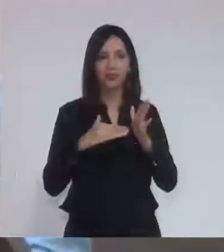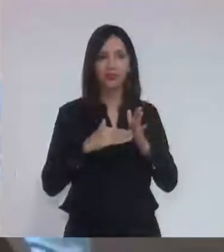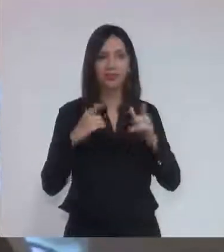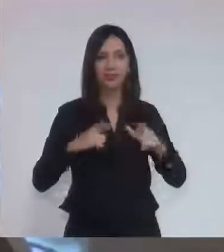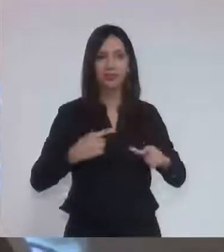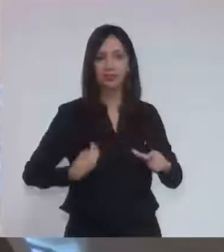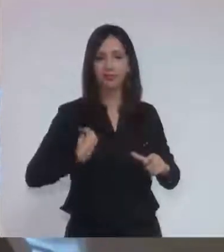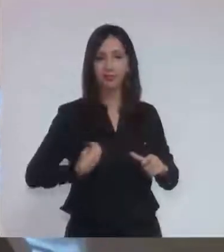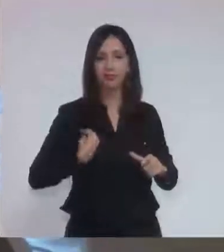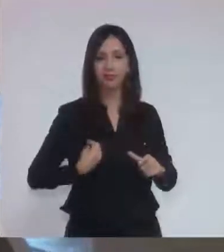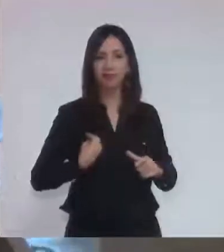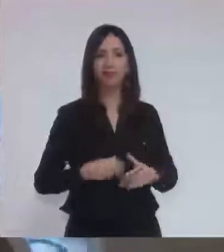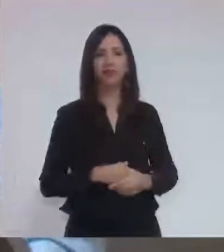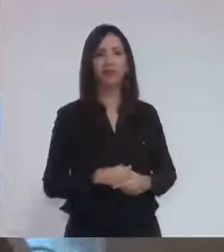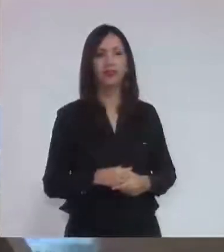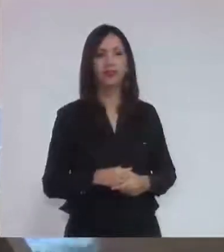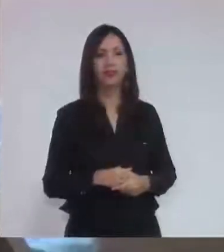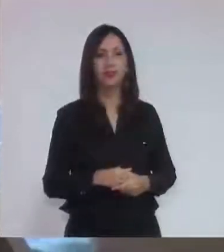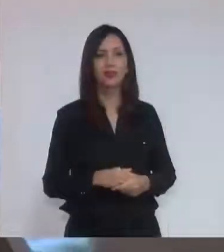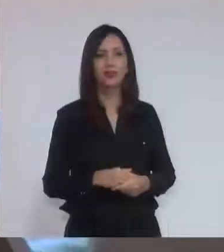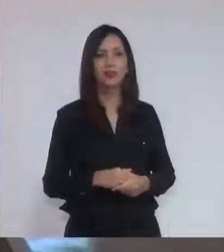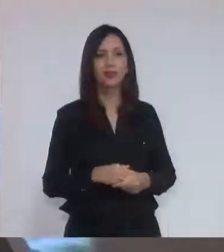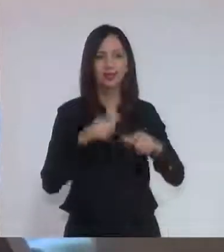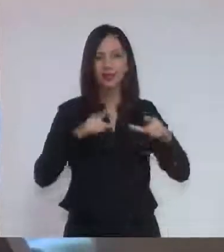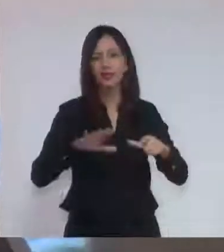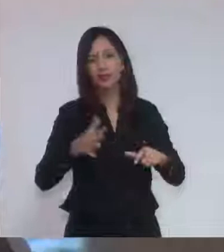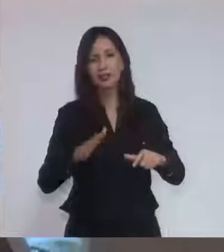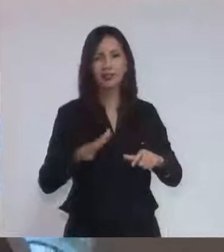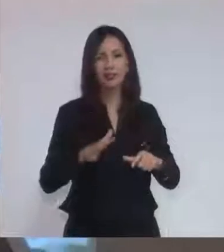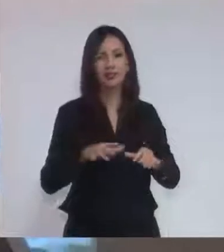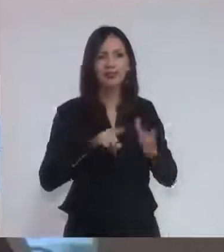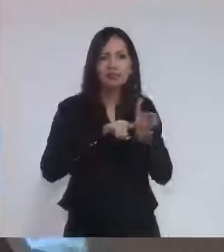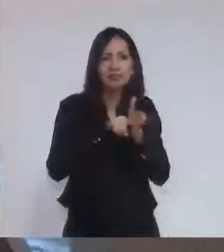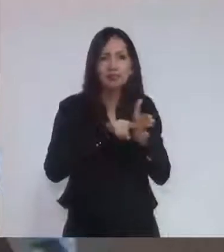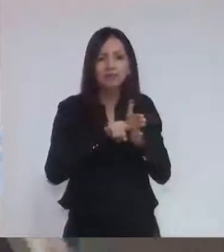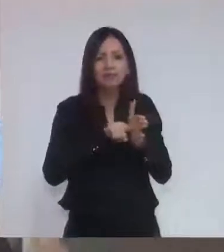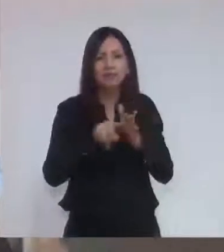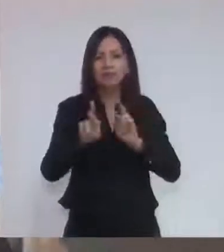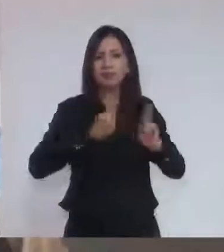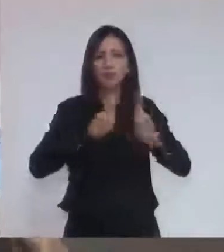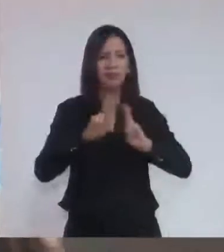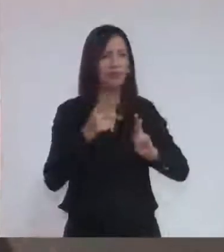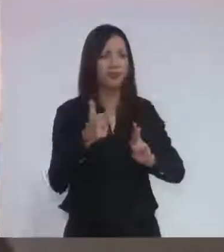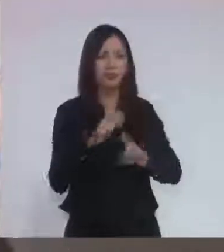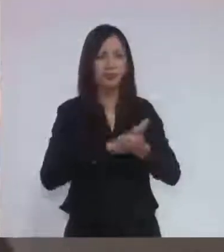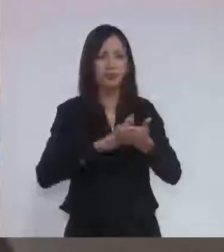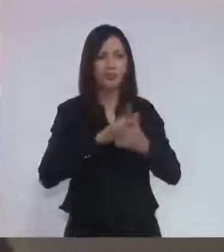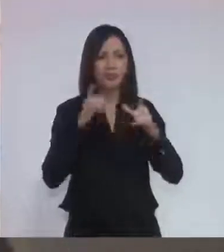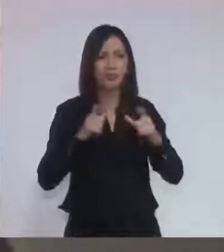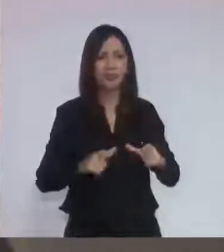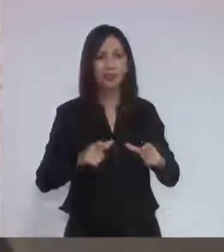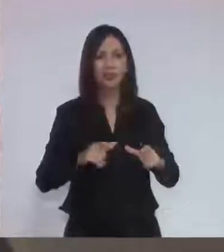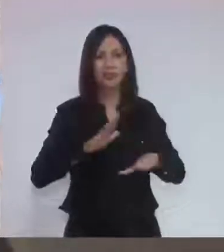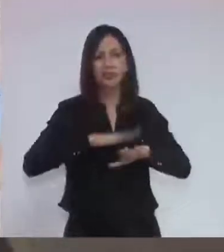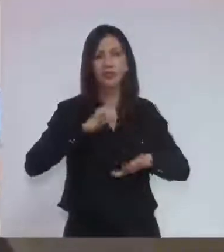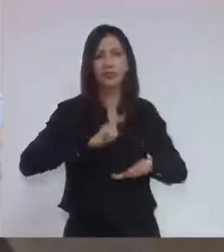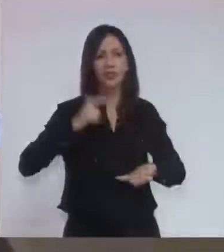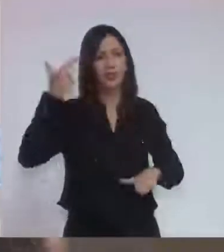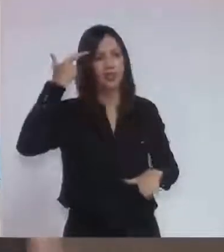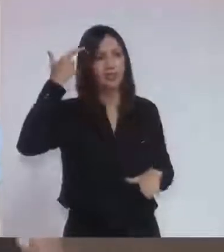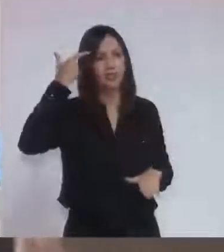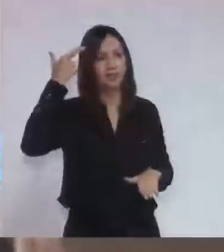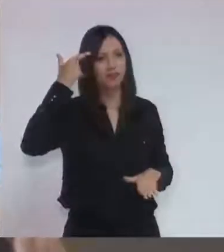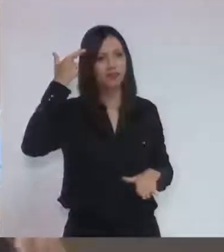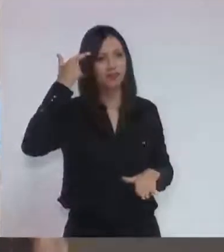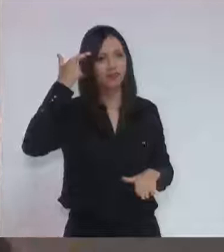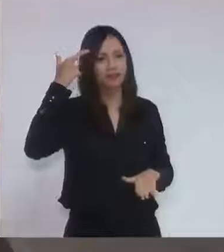é um local que, estatisticamente, a gente não tem a resposta se é o bairro que tem mais assaltos na